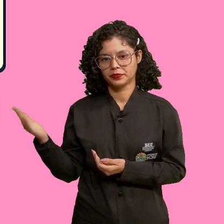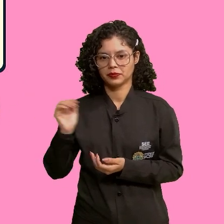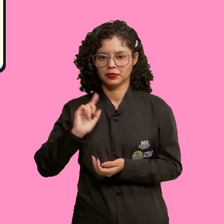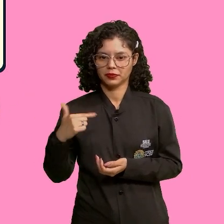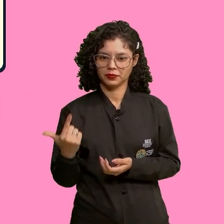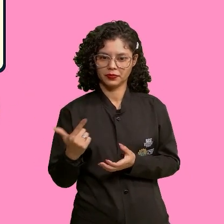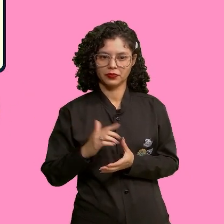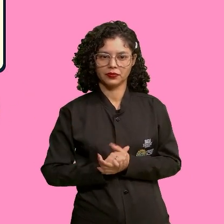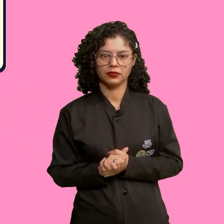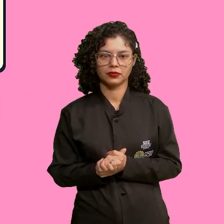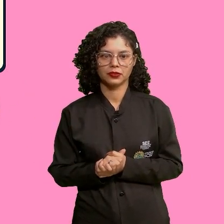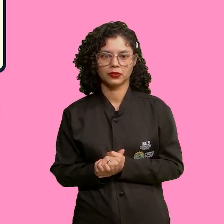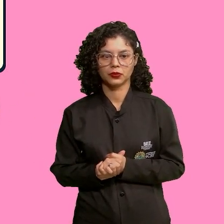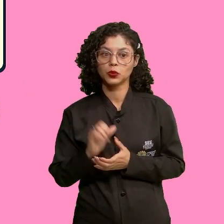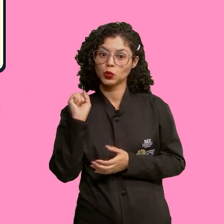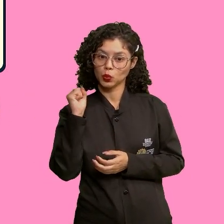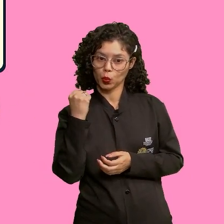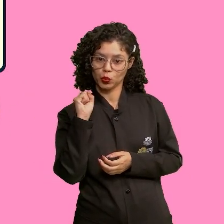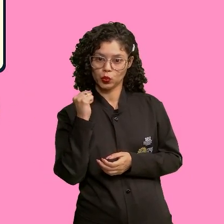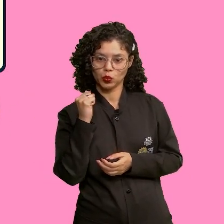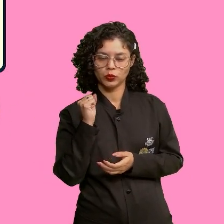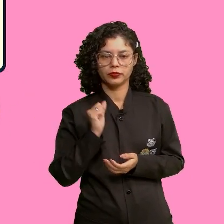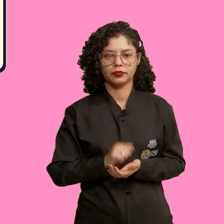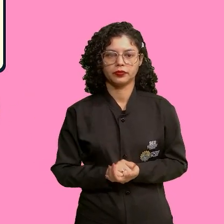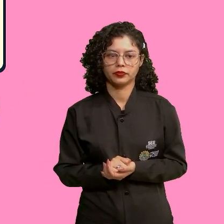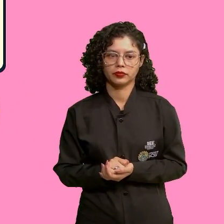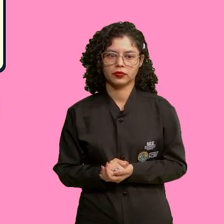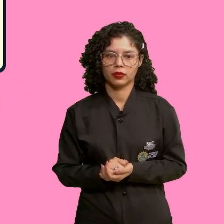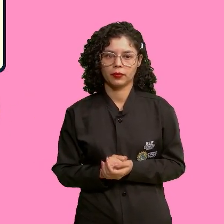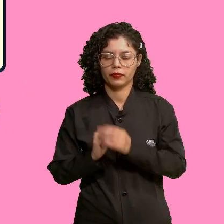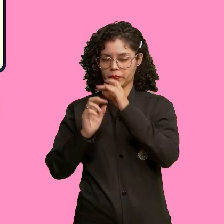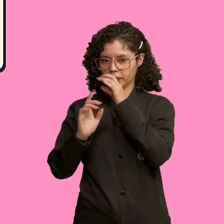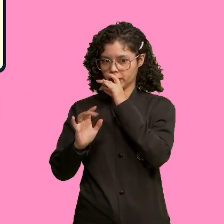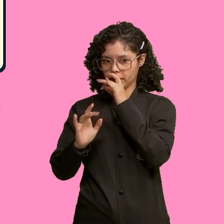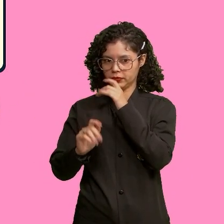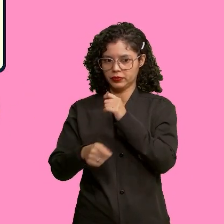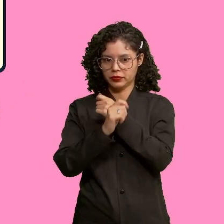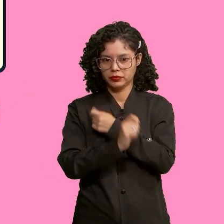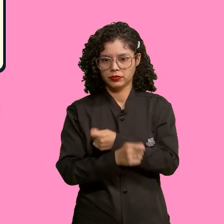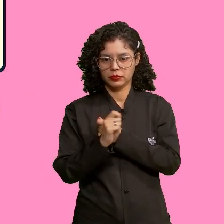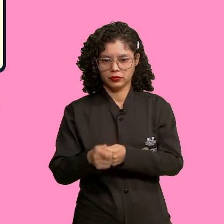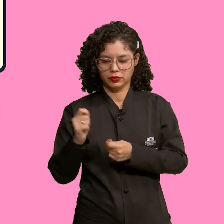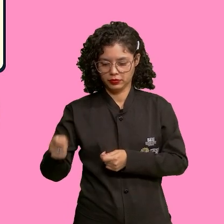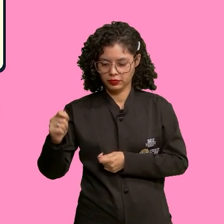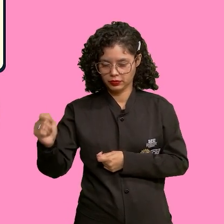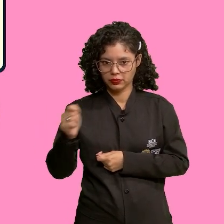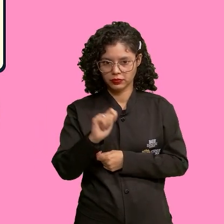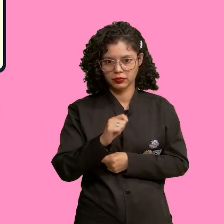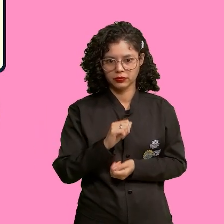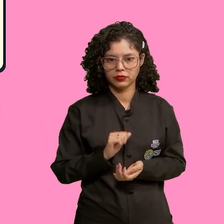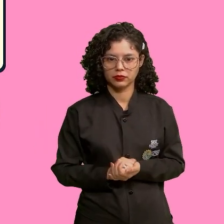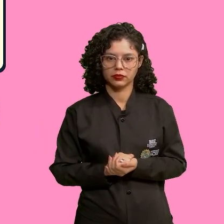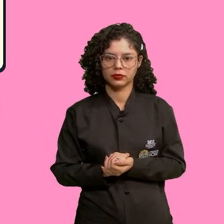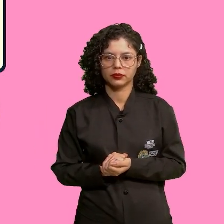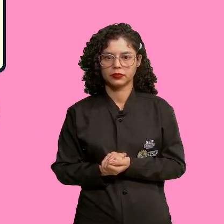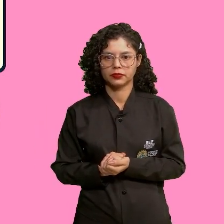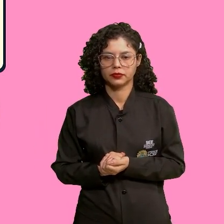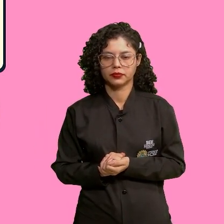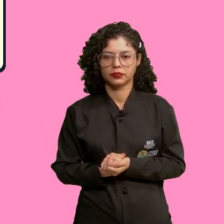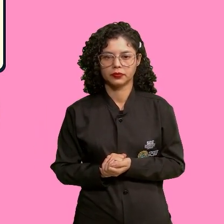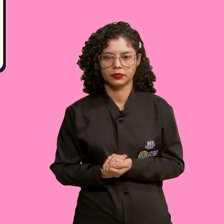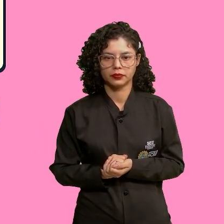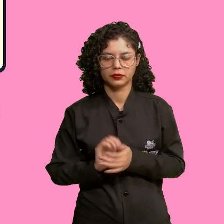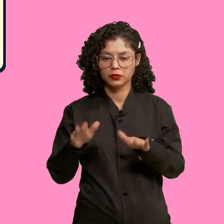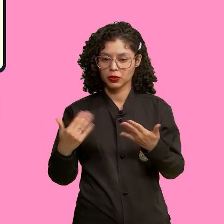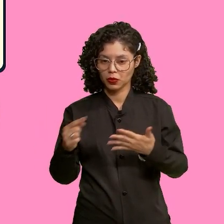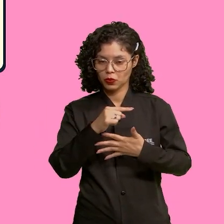nosso próximo item, que é o de número 8, e traz aí a flauta, o xilofone e o oboé.